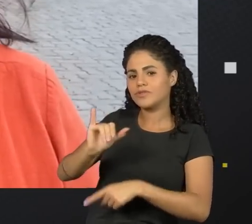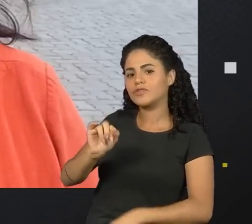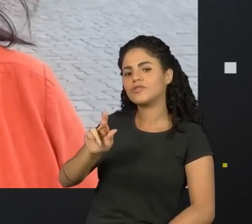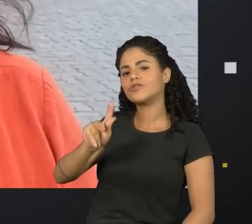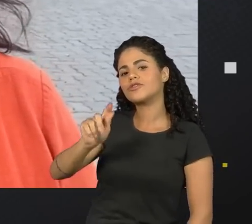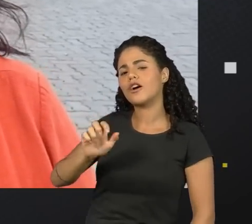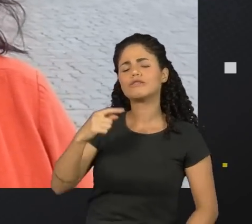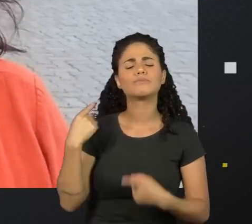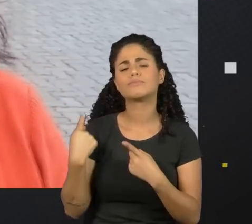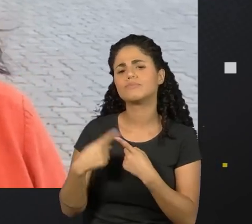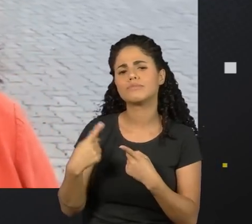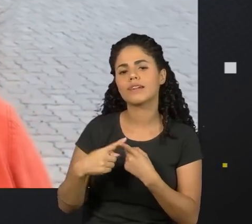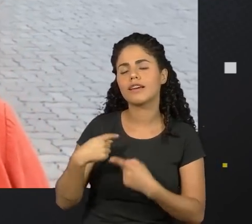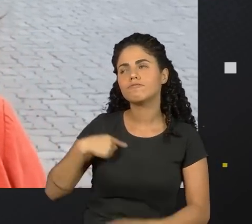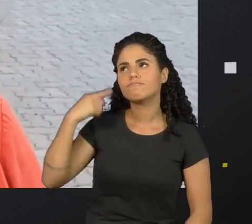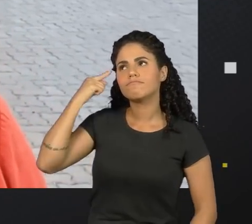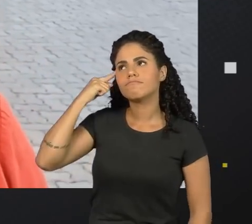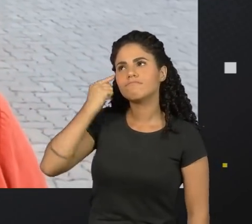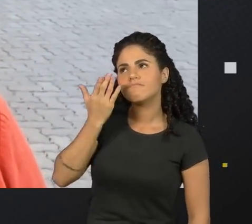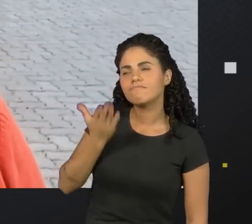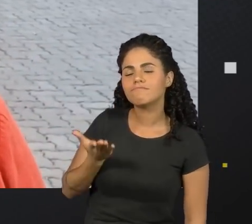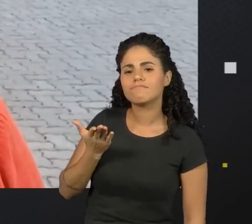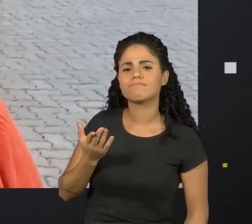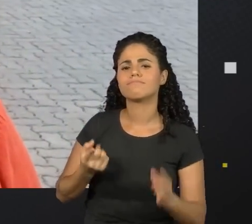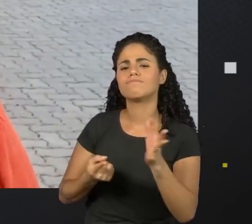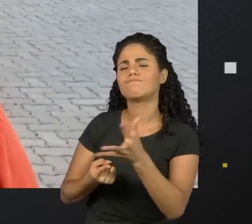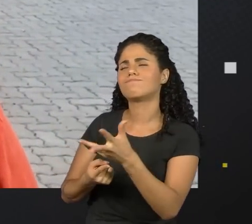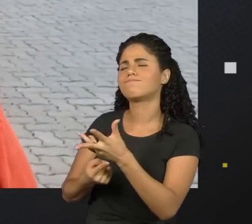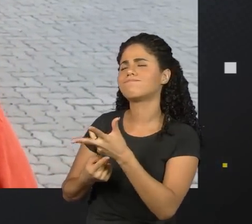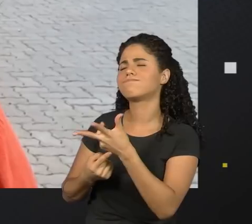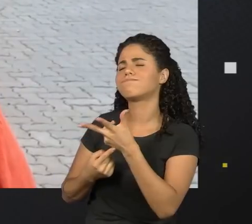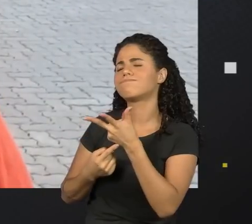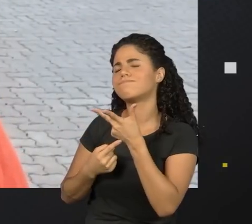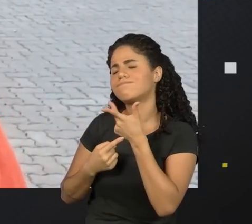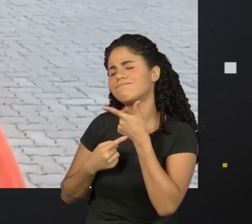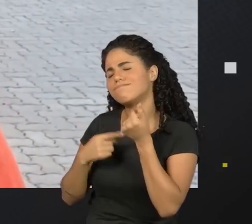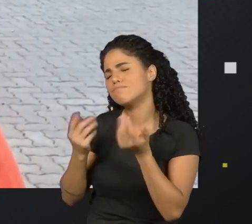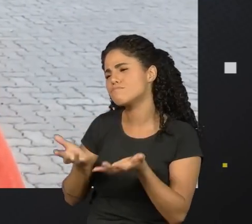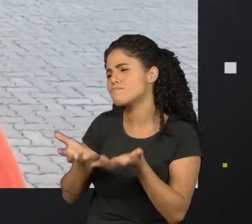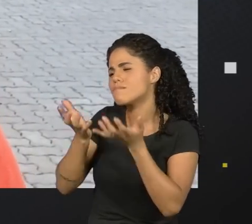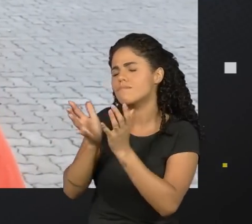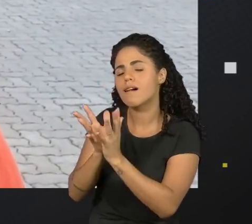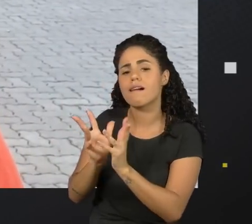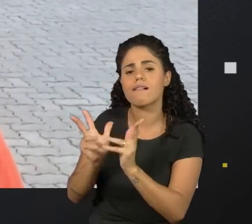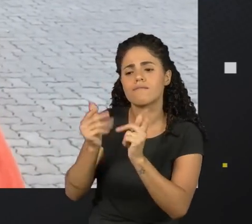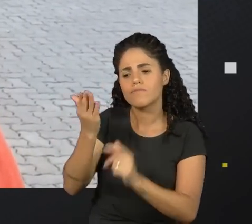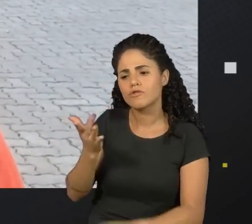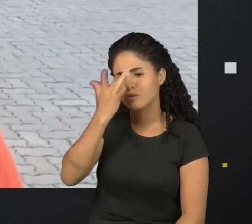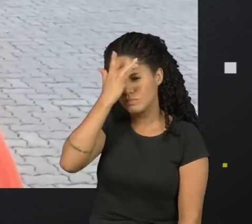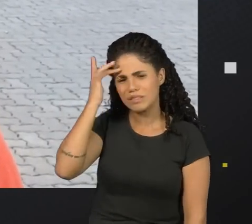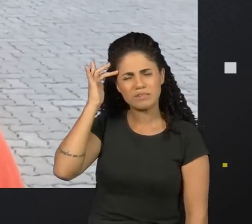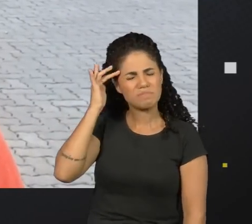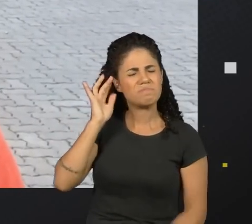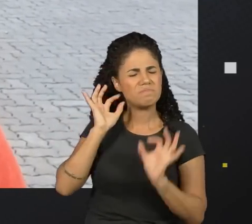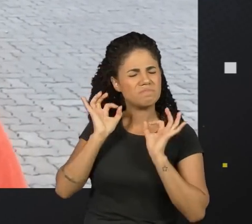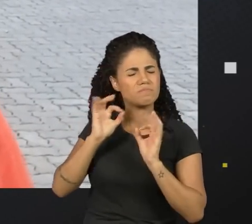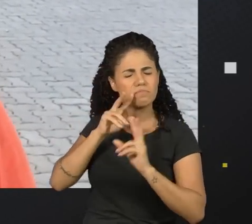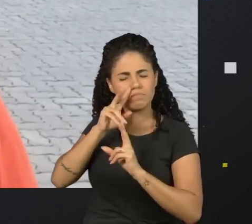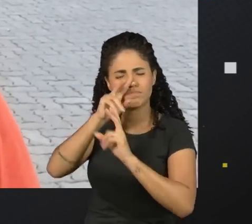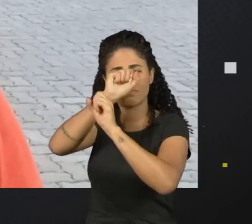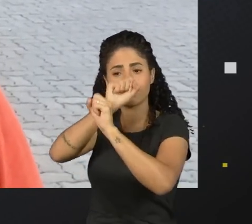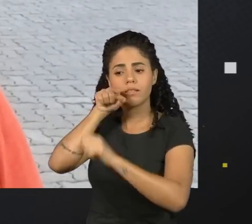porque eu acho ele um artista extraordinário, de uma personalidade muito forte, de uma